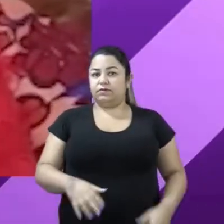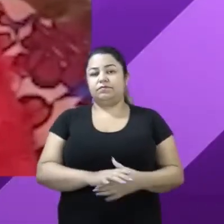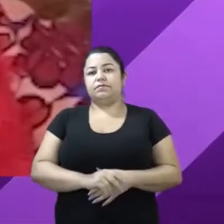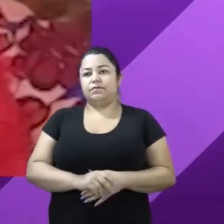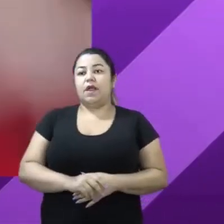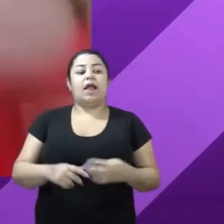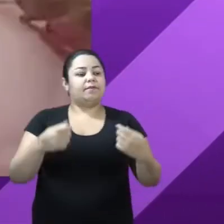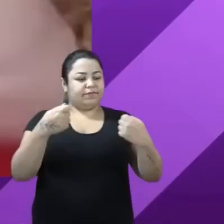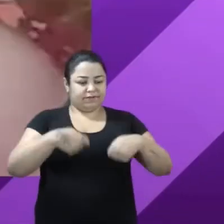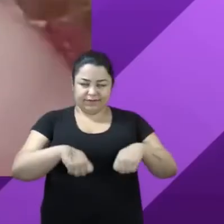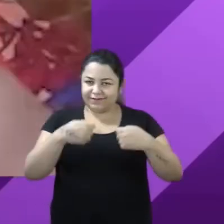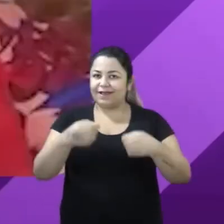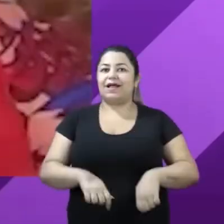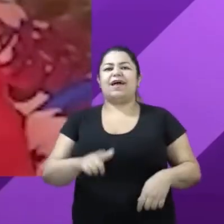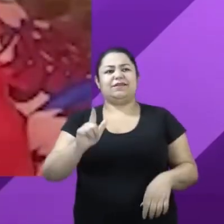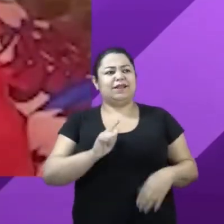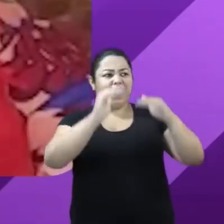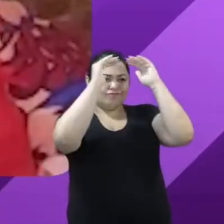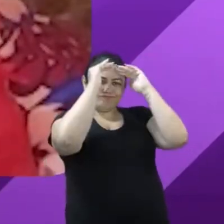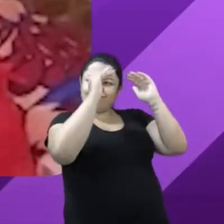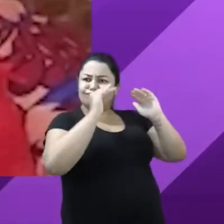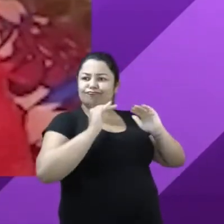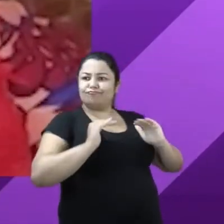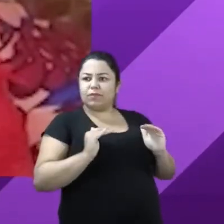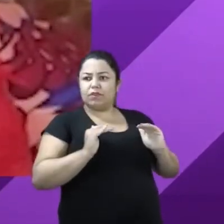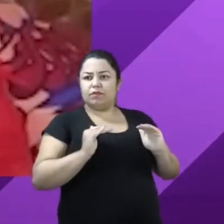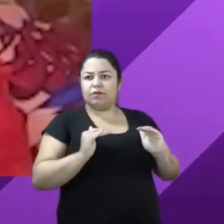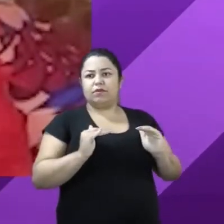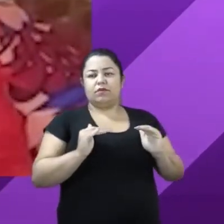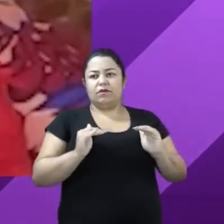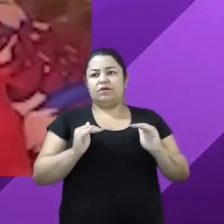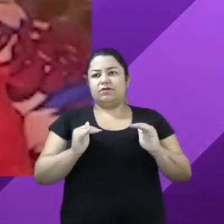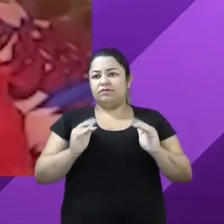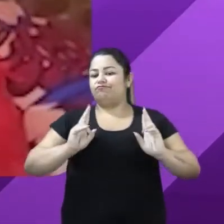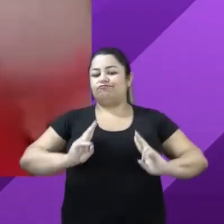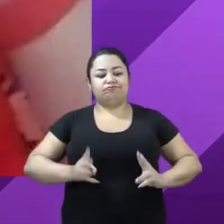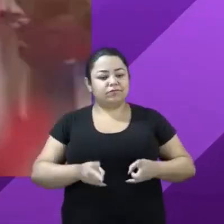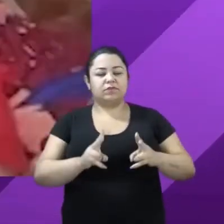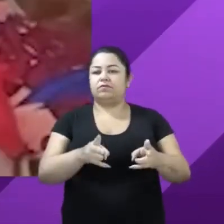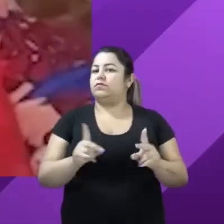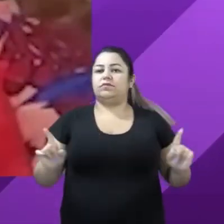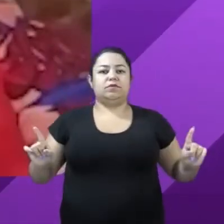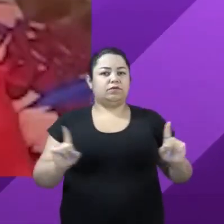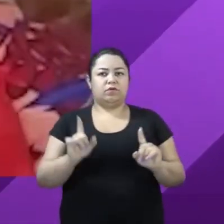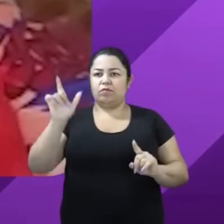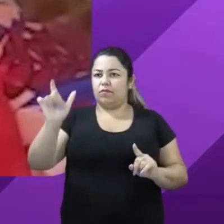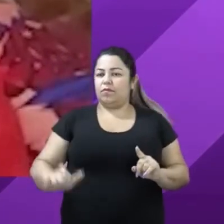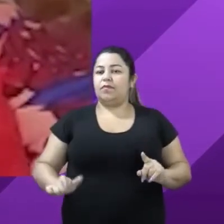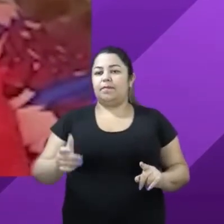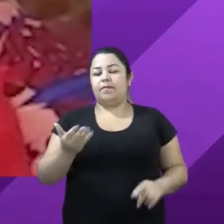Nós precisamos de ser respeitados. Eu passo por isso sempre. Não só eu, como as